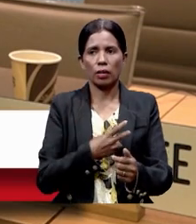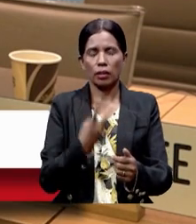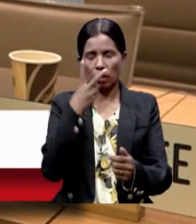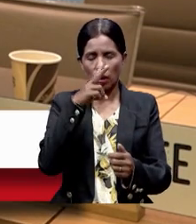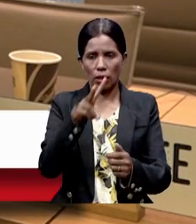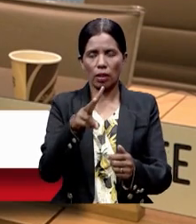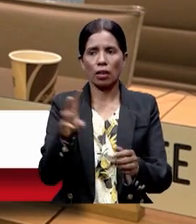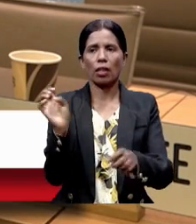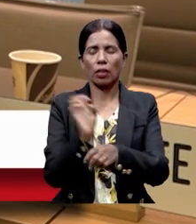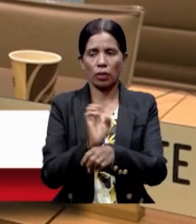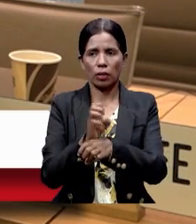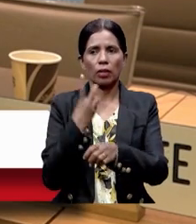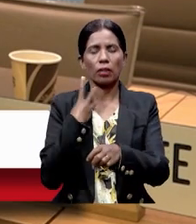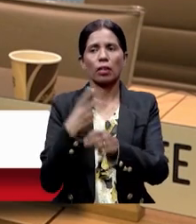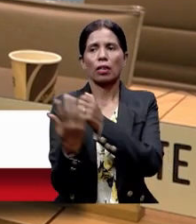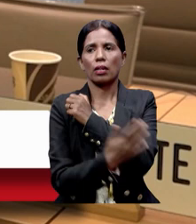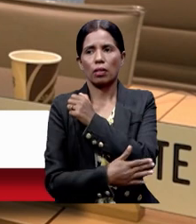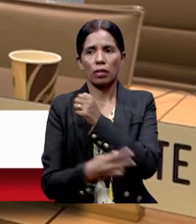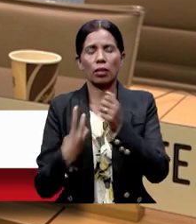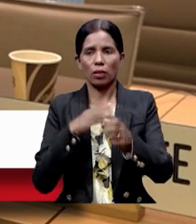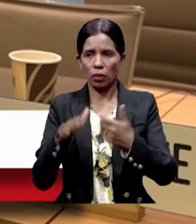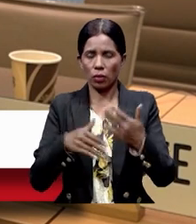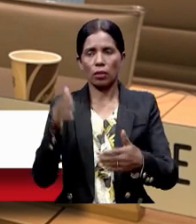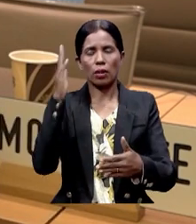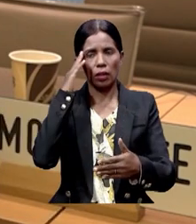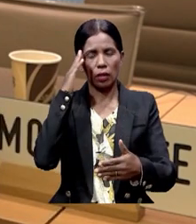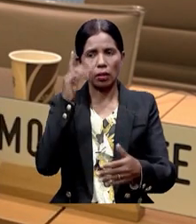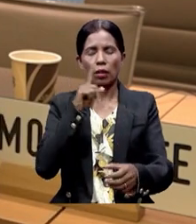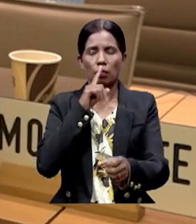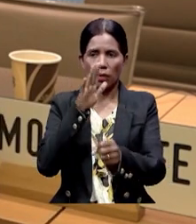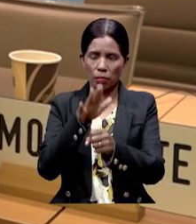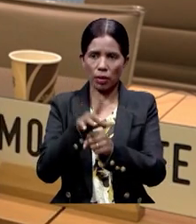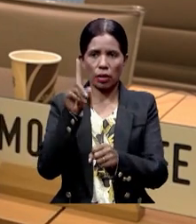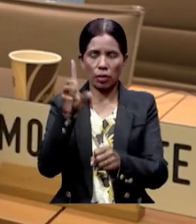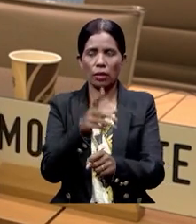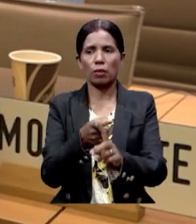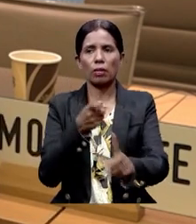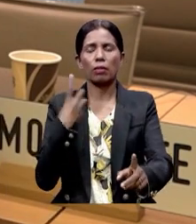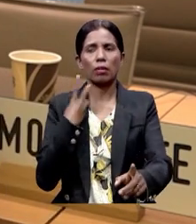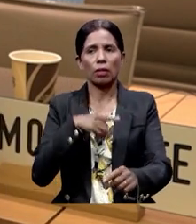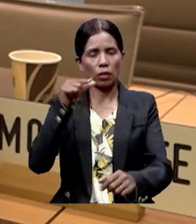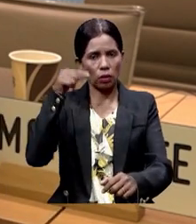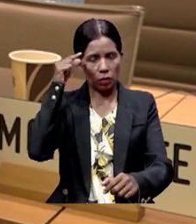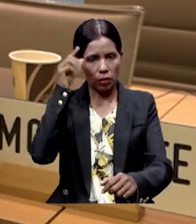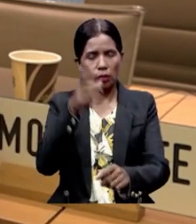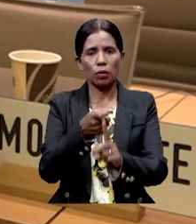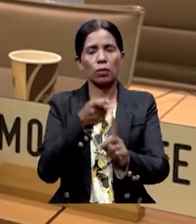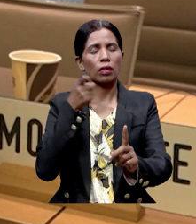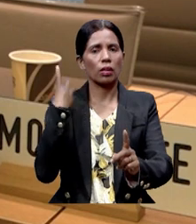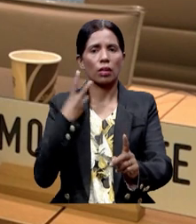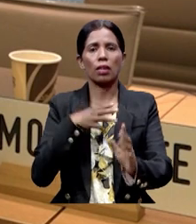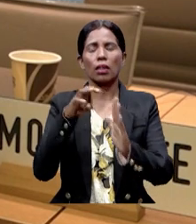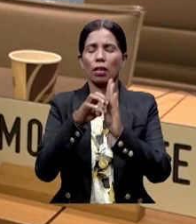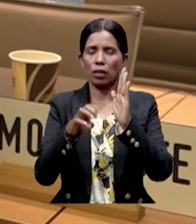reforma econômica baita no país. Ita roto até né cada compromisso ida o citanio governo, o citanio estado tomak a